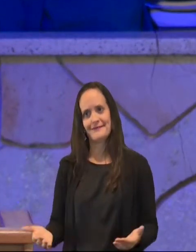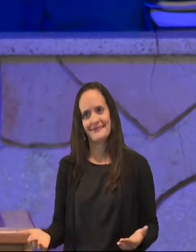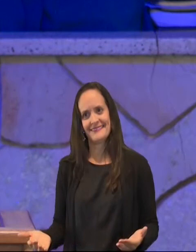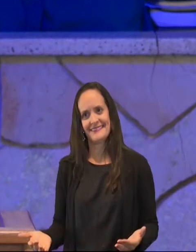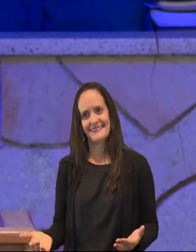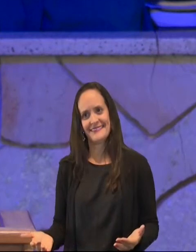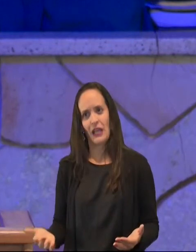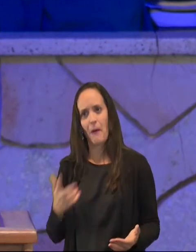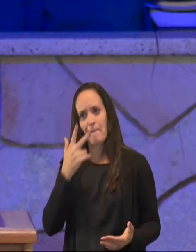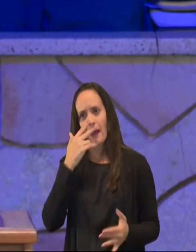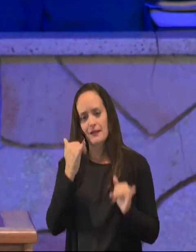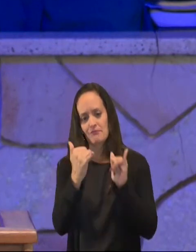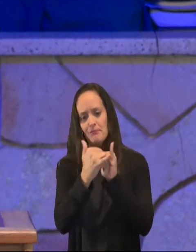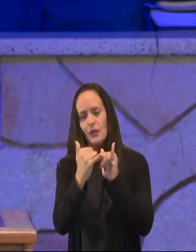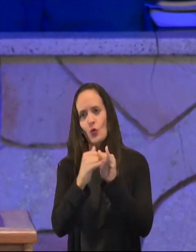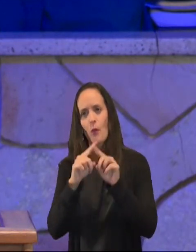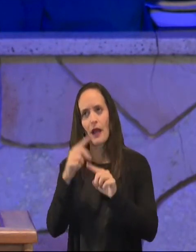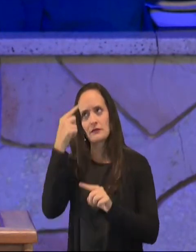Não foi assim.